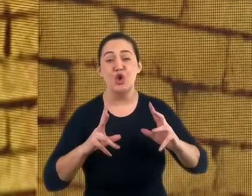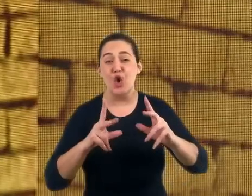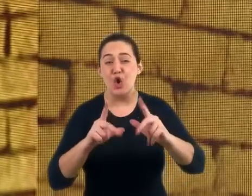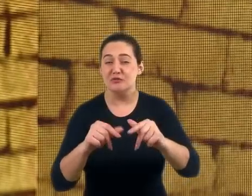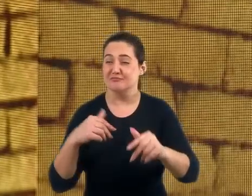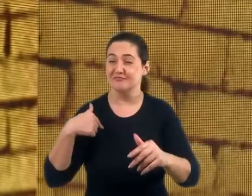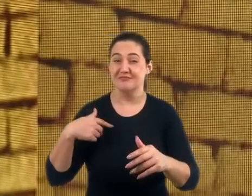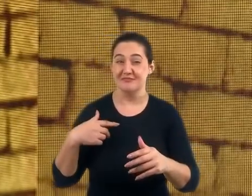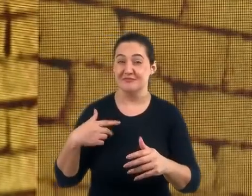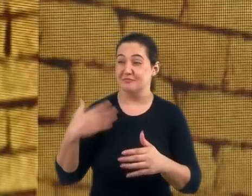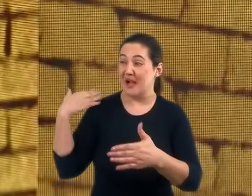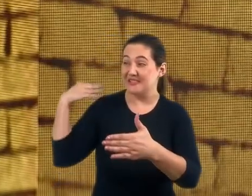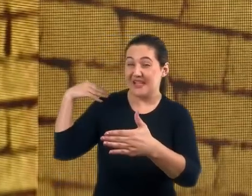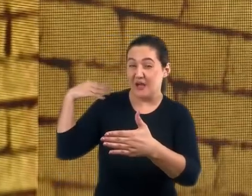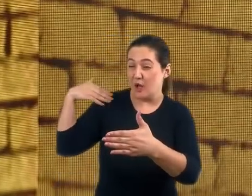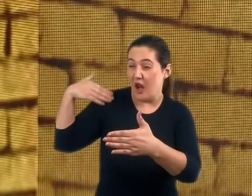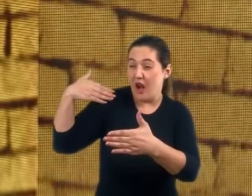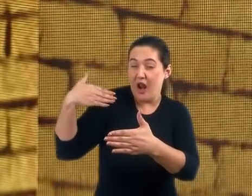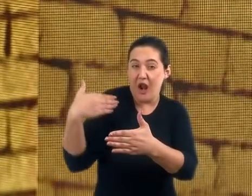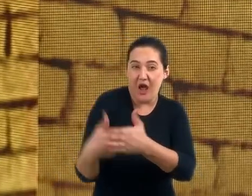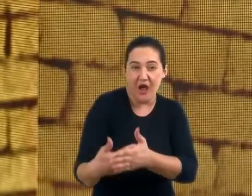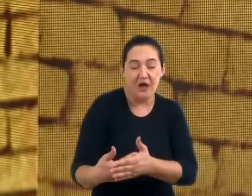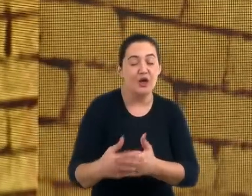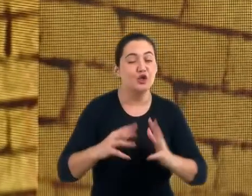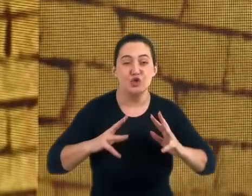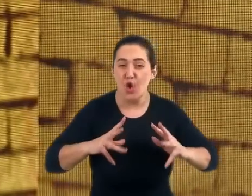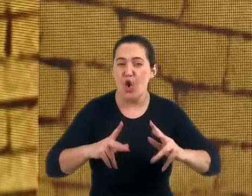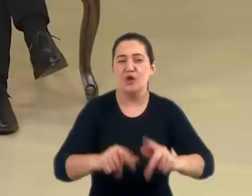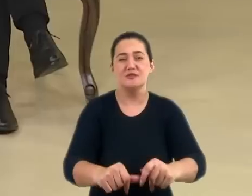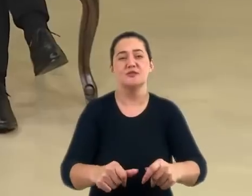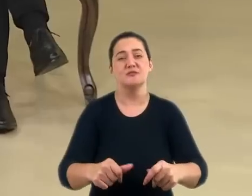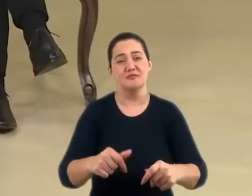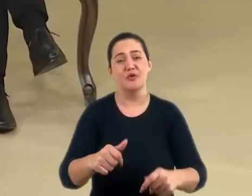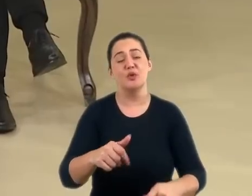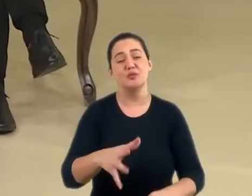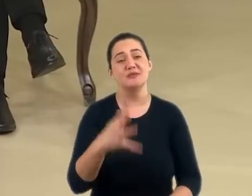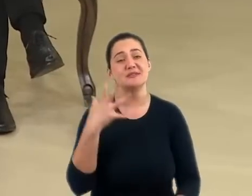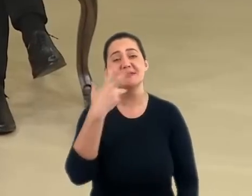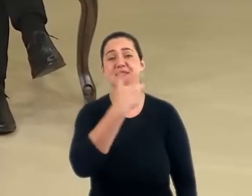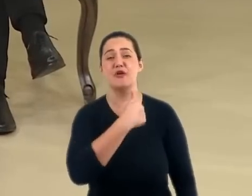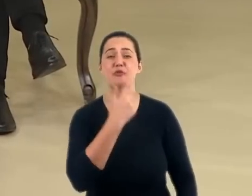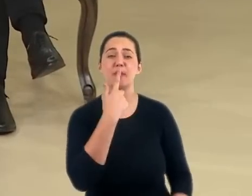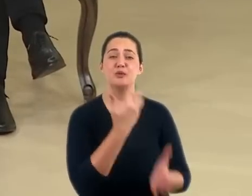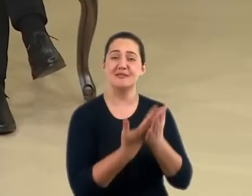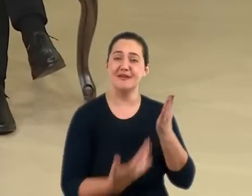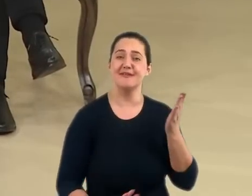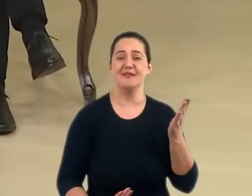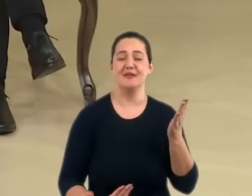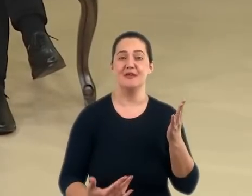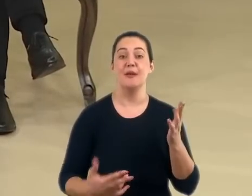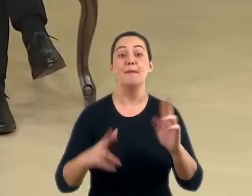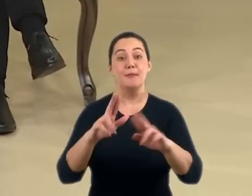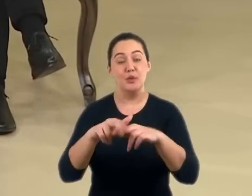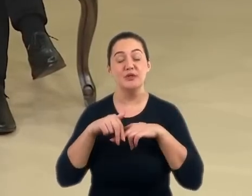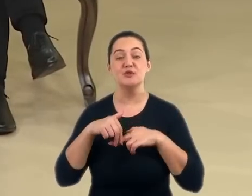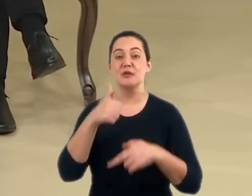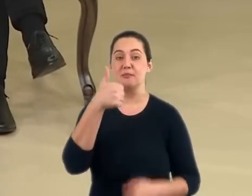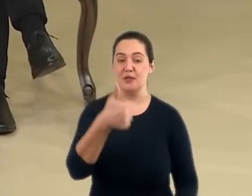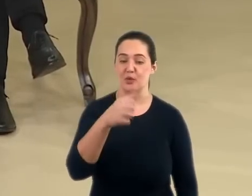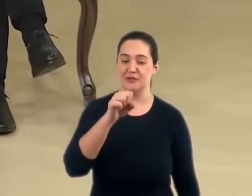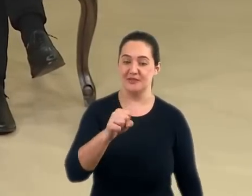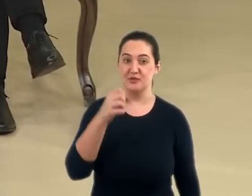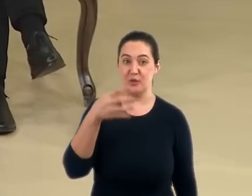foram finalmente salvos pelo sangue do Cordeiro. Foi assim que, em 1844, o ministério de Jesus